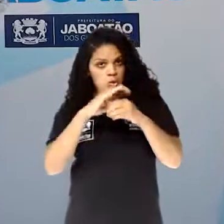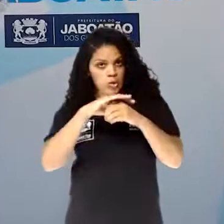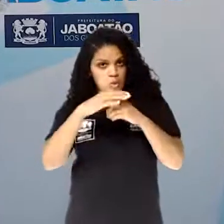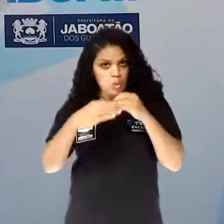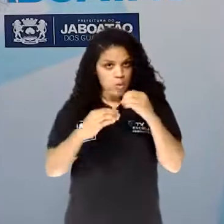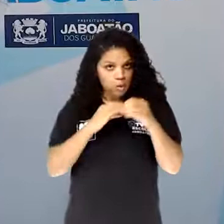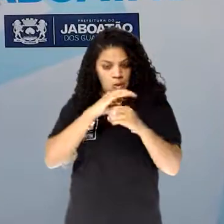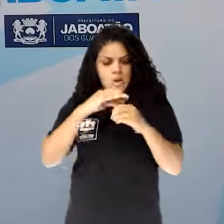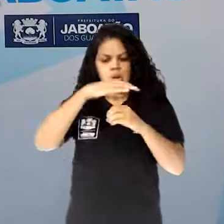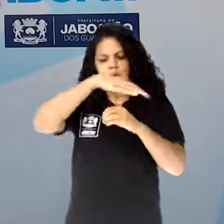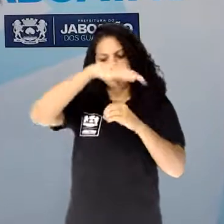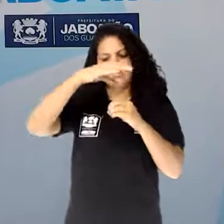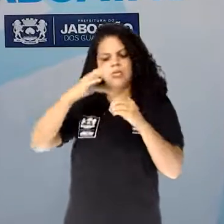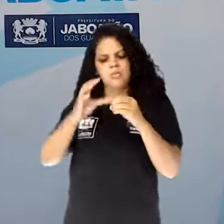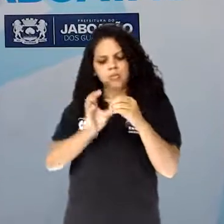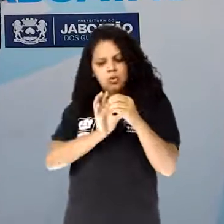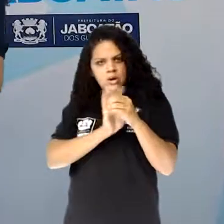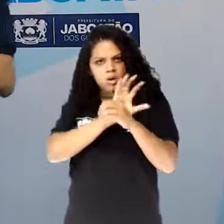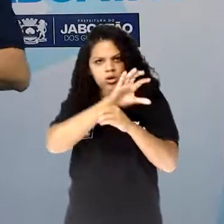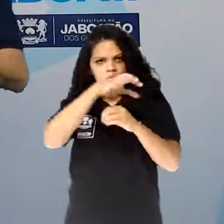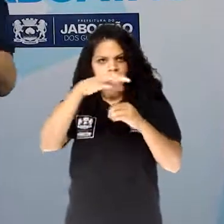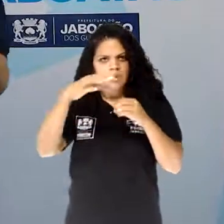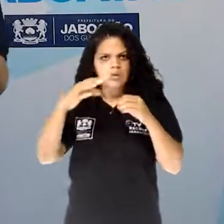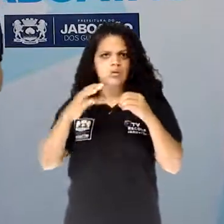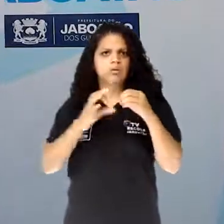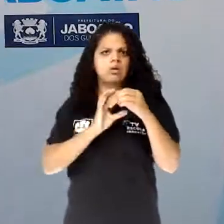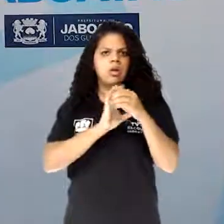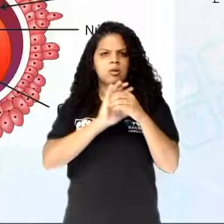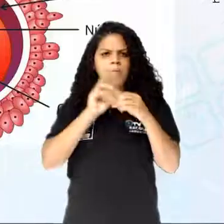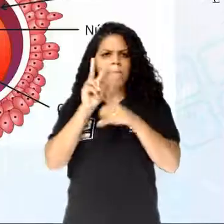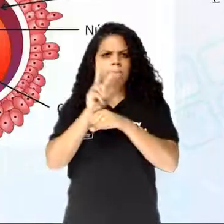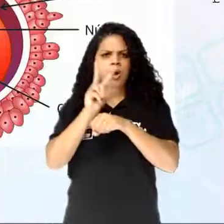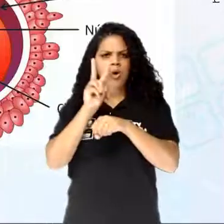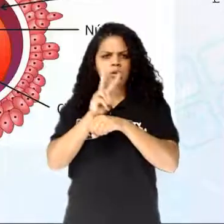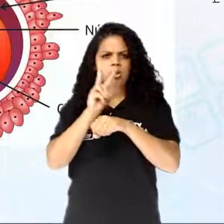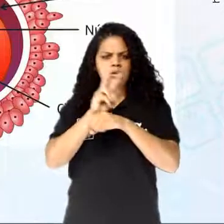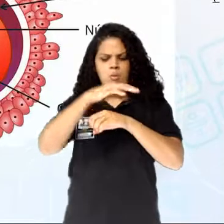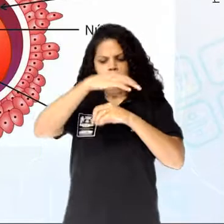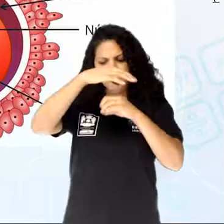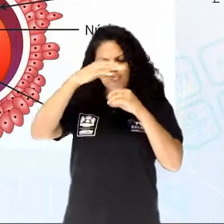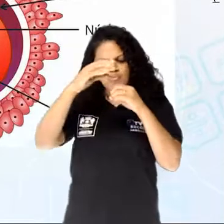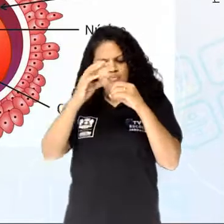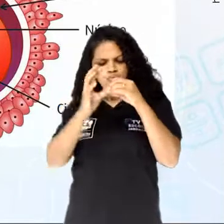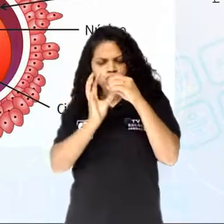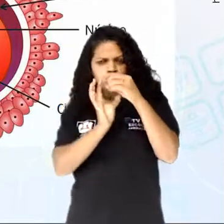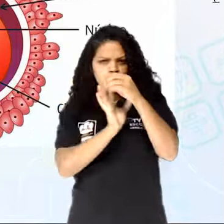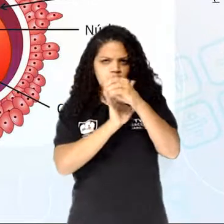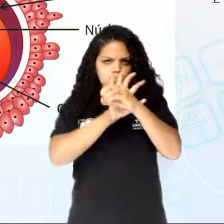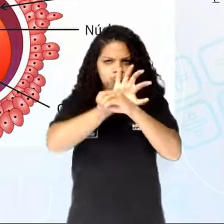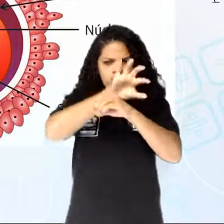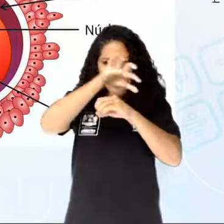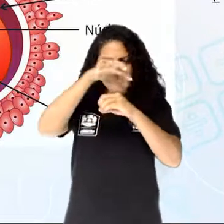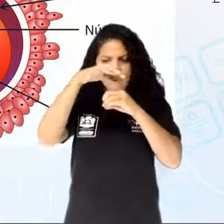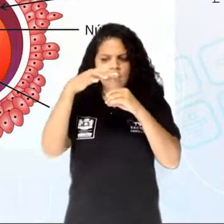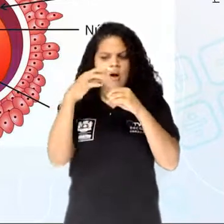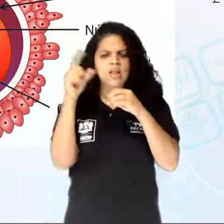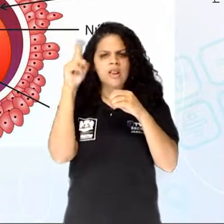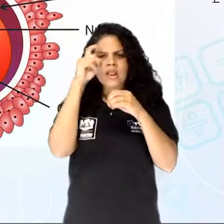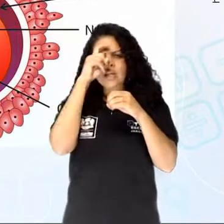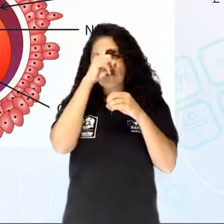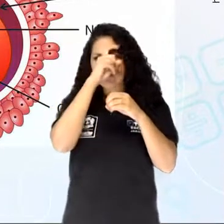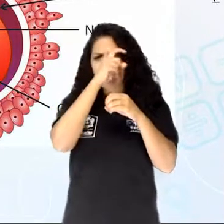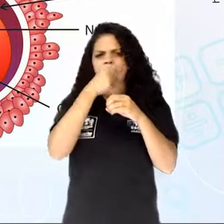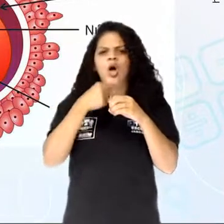A corona, a zona pelúcida de proteção, né? Que vai inclusive dificultar